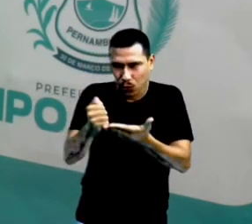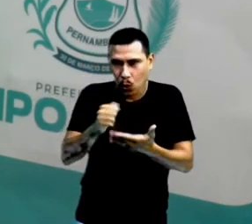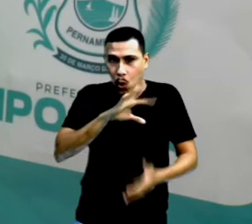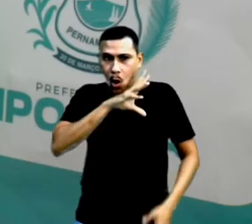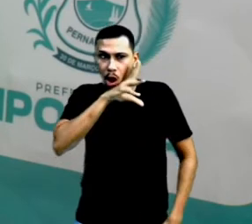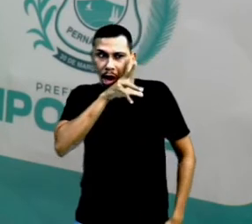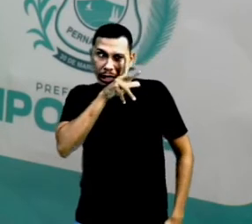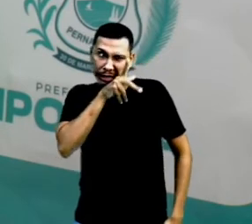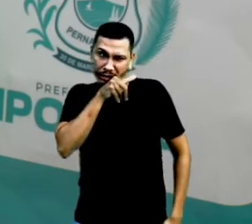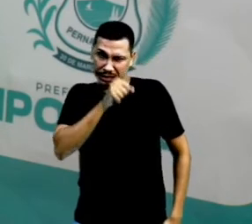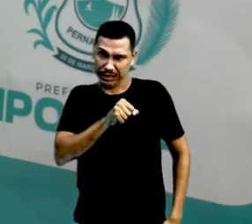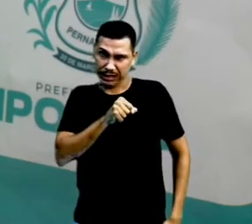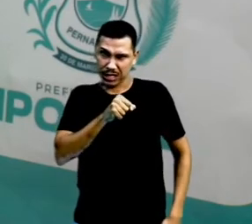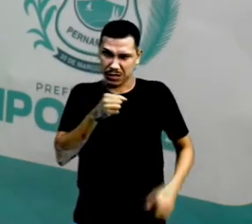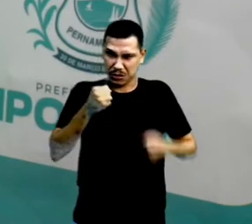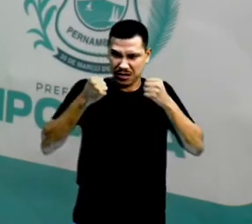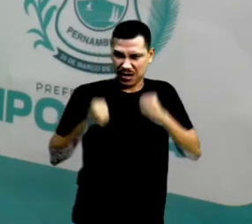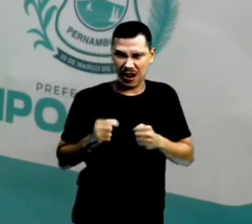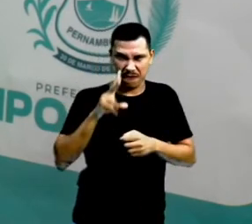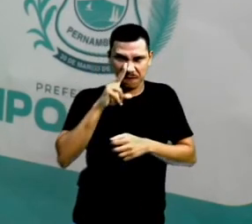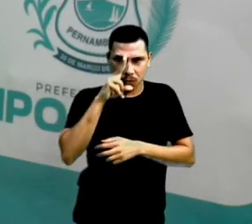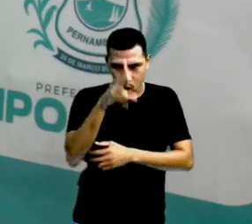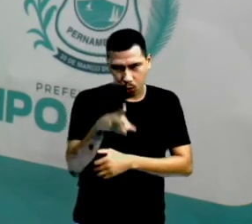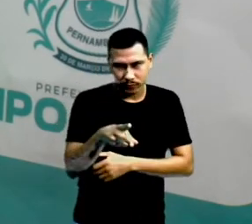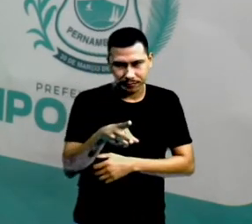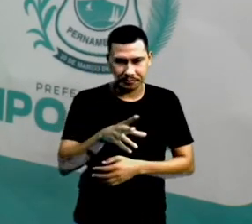um temido e poderoso leão?